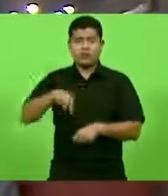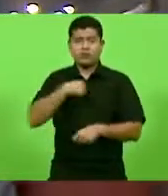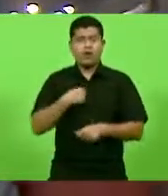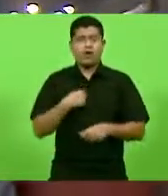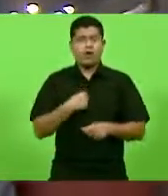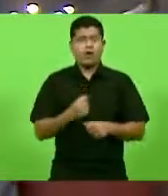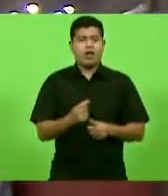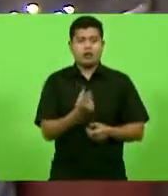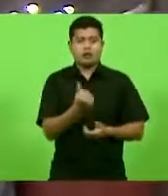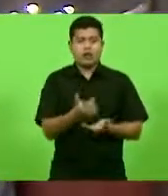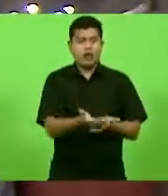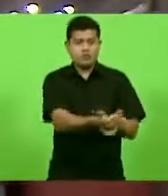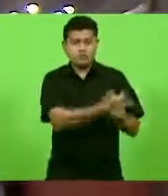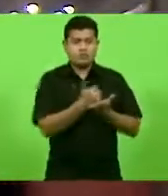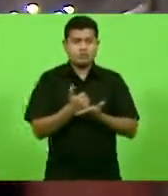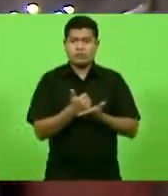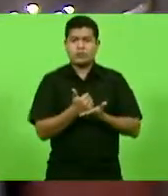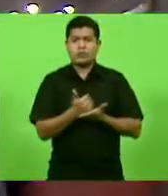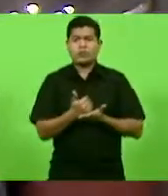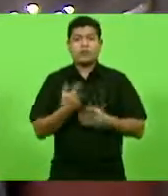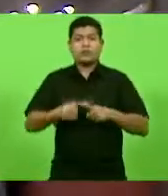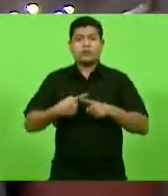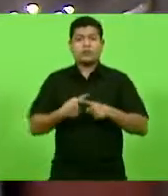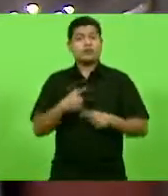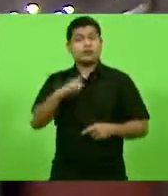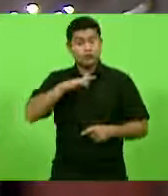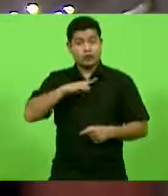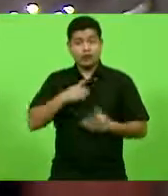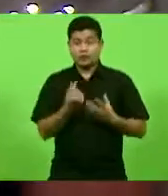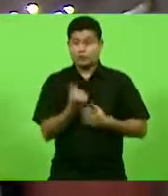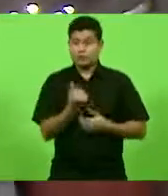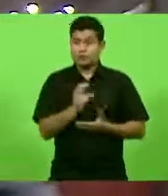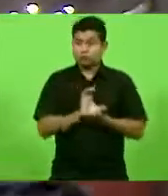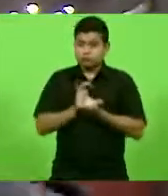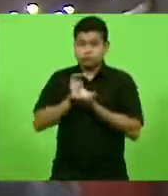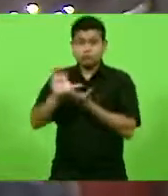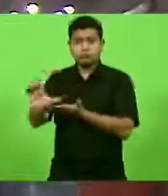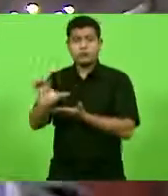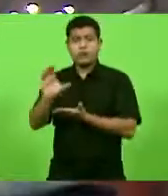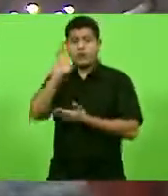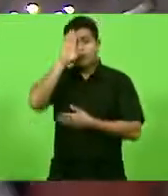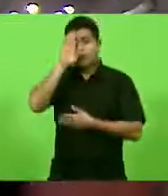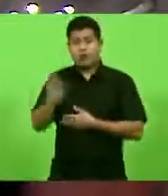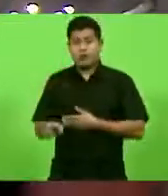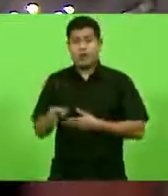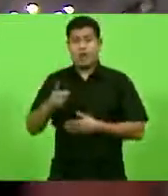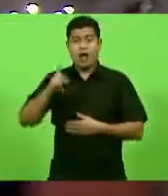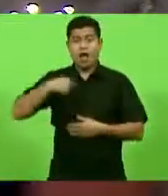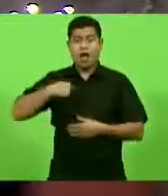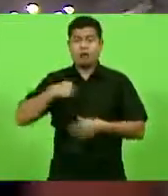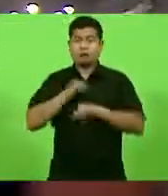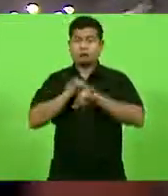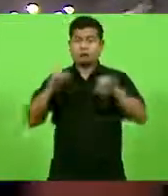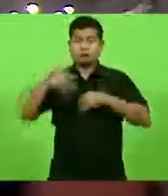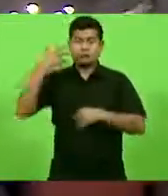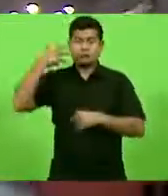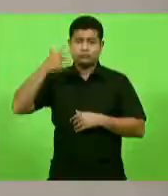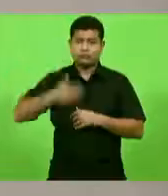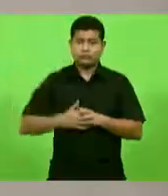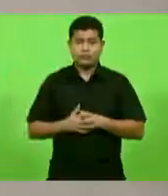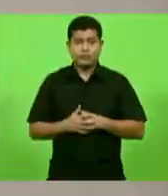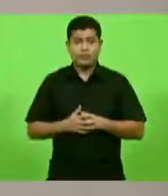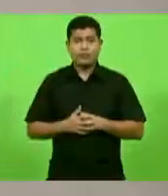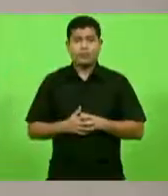estaduais, mas nós estamos com o excesso de arrecadação destinando para a recuperação das rodovias federais. Era a minha manifestação, senhor presidente.